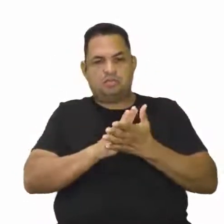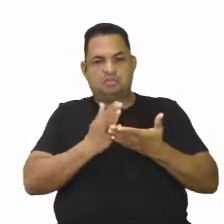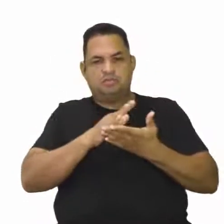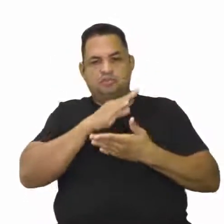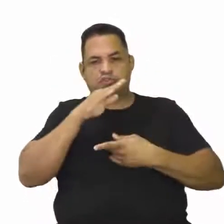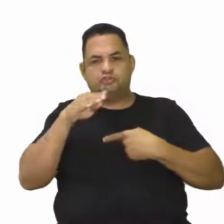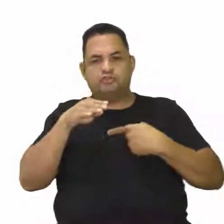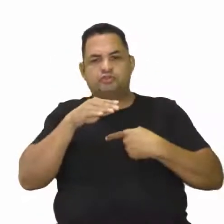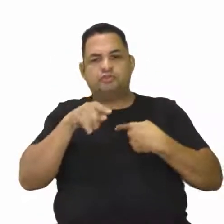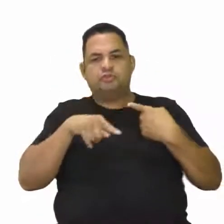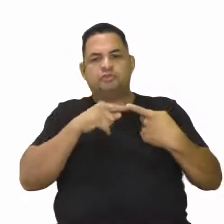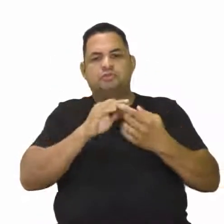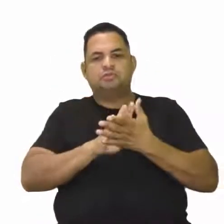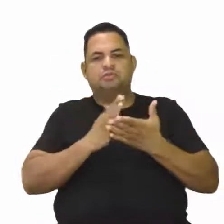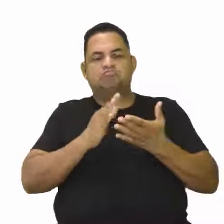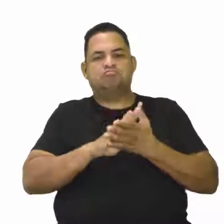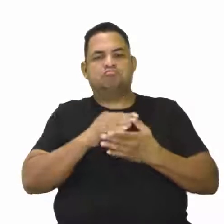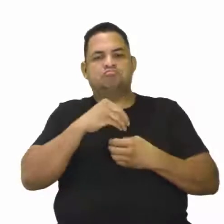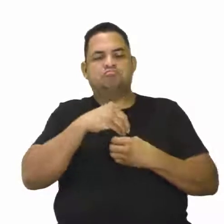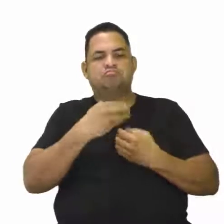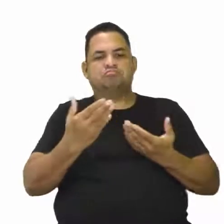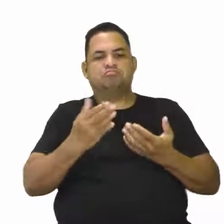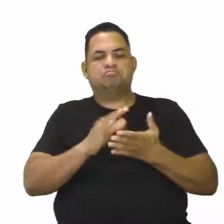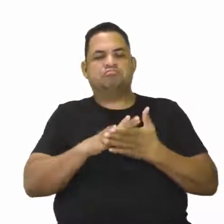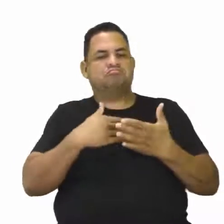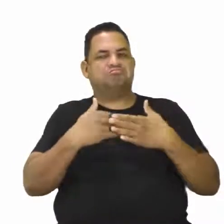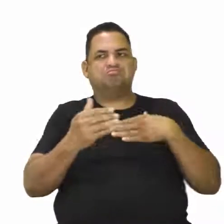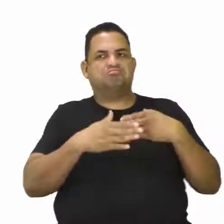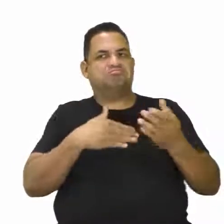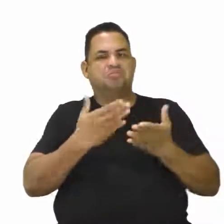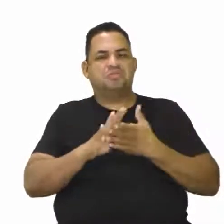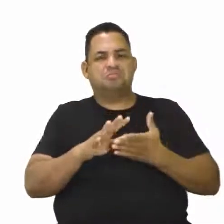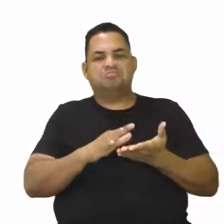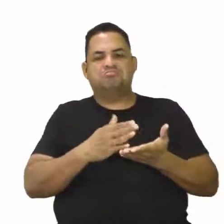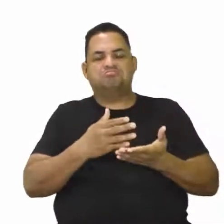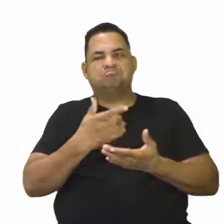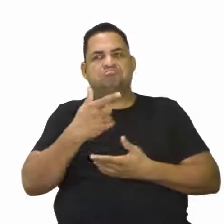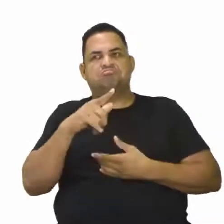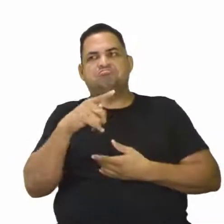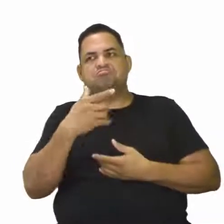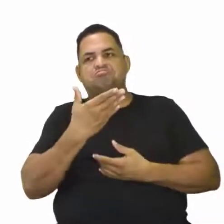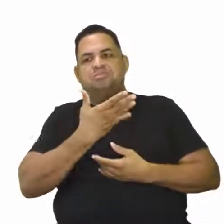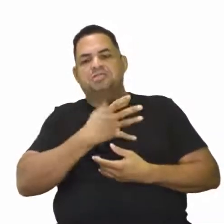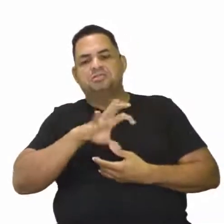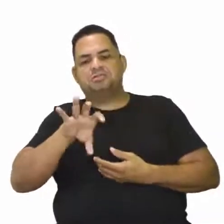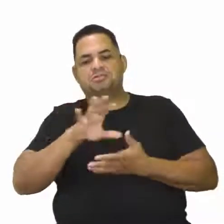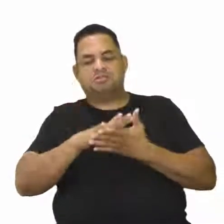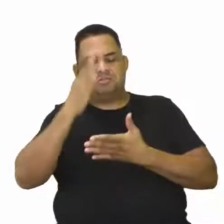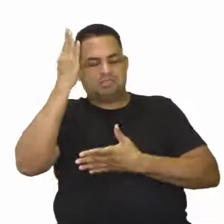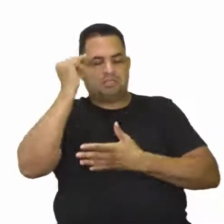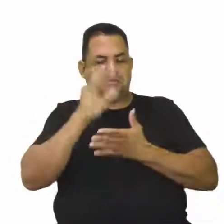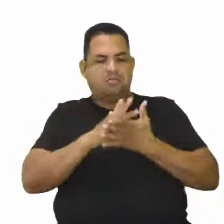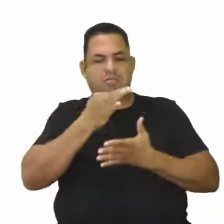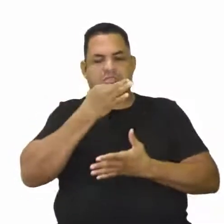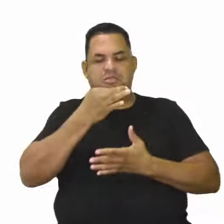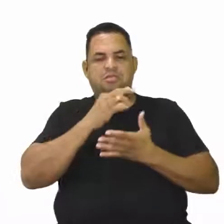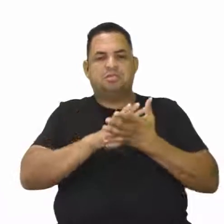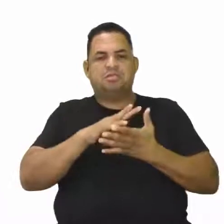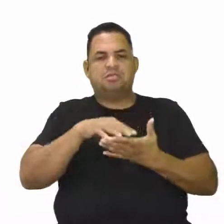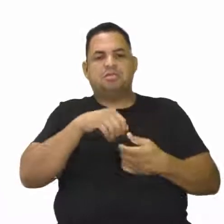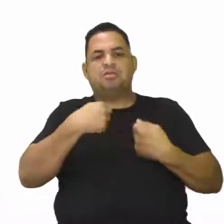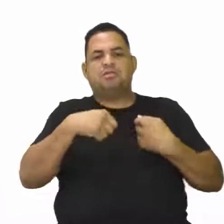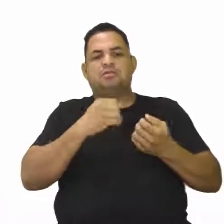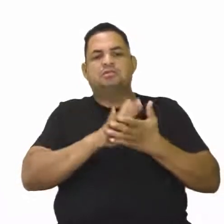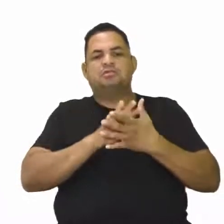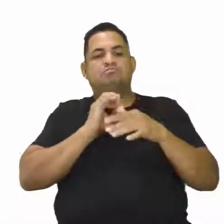maneira objetiva e alheia a ele. Não importa a opinião dele, não importa a opinião também do leitor, ele